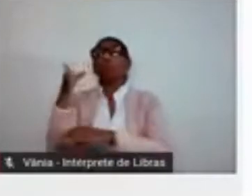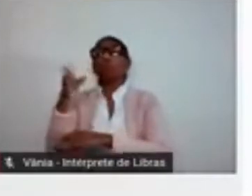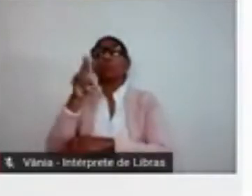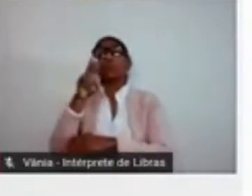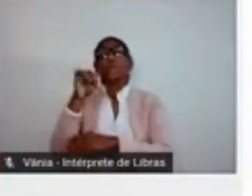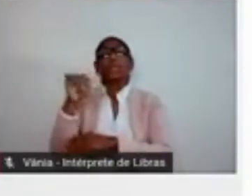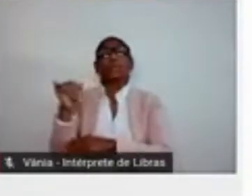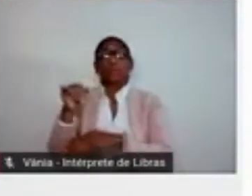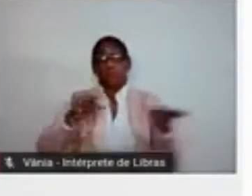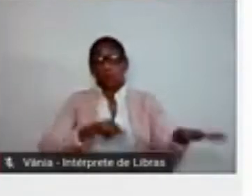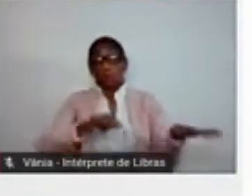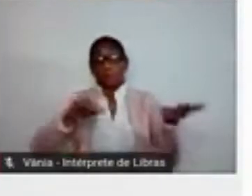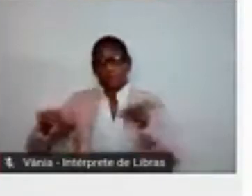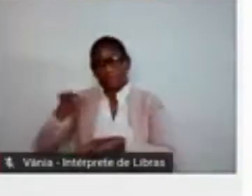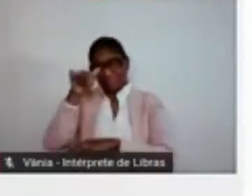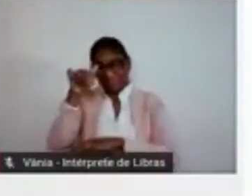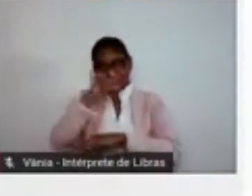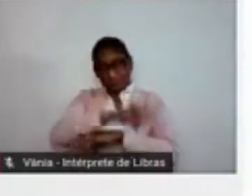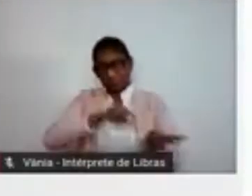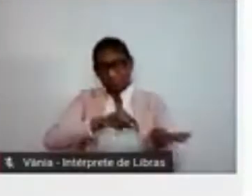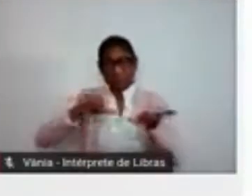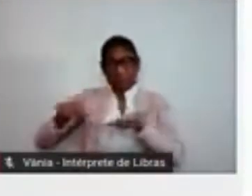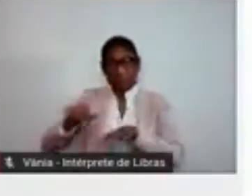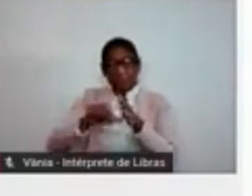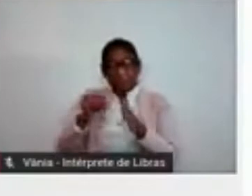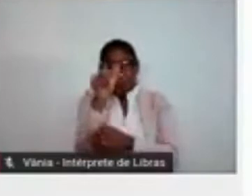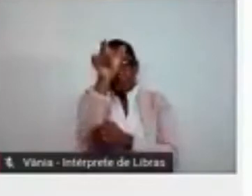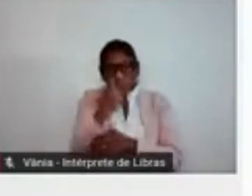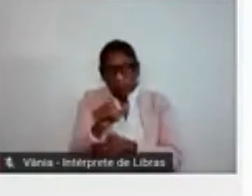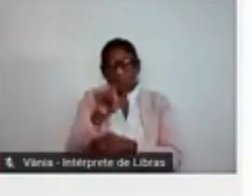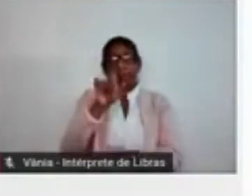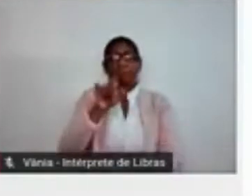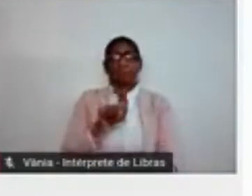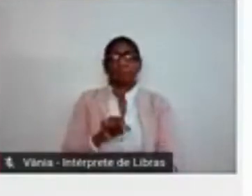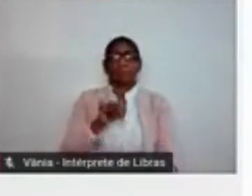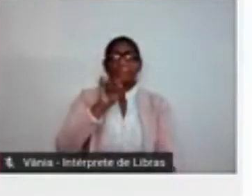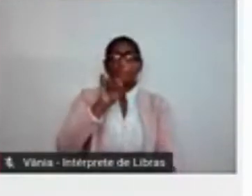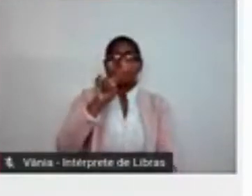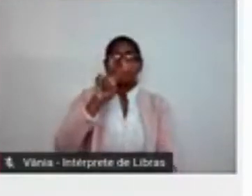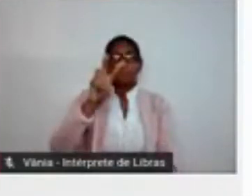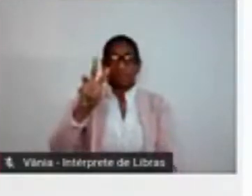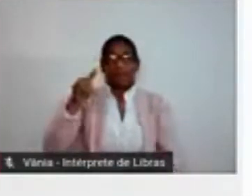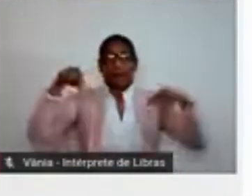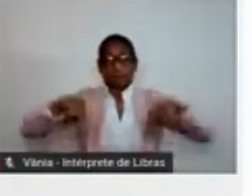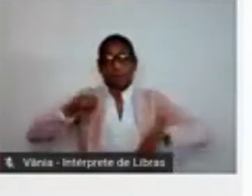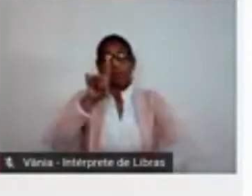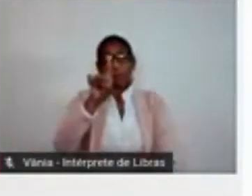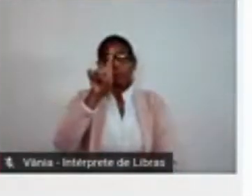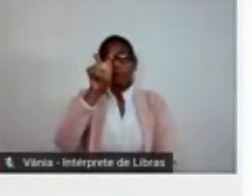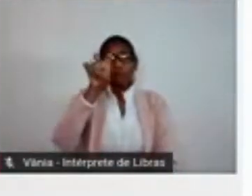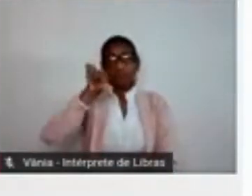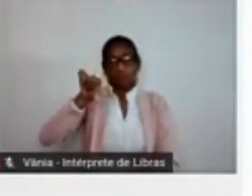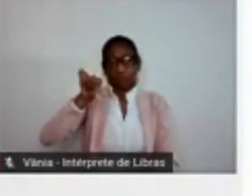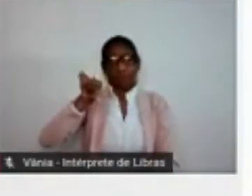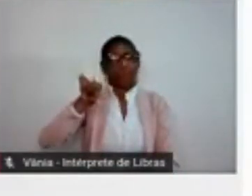nos últimos 7 dias, que é aquela primeira coluna ali, tinham sido 123 e agora foram 159.